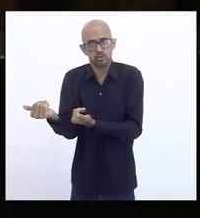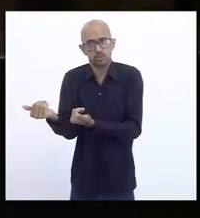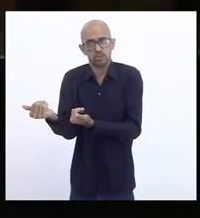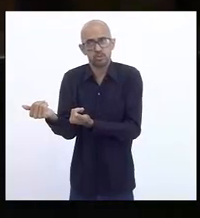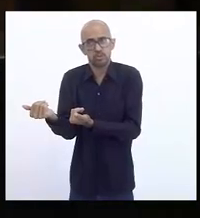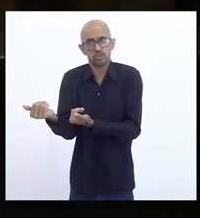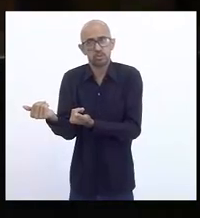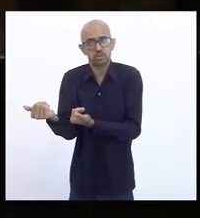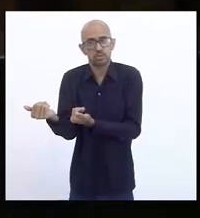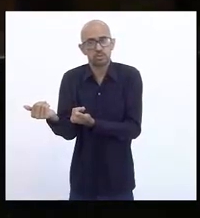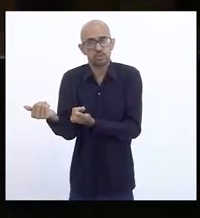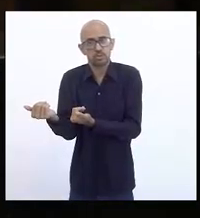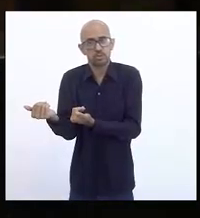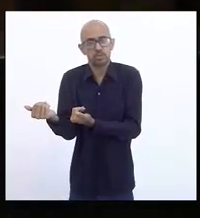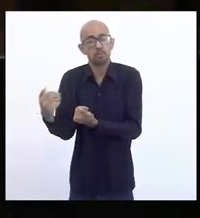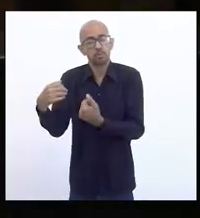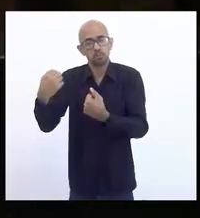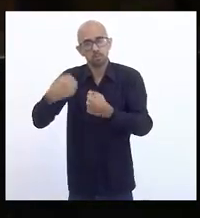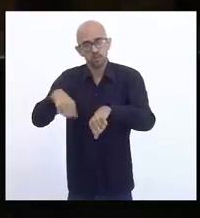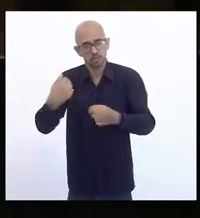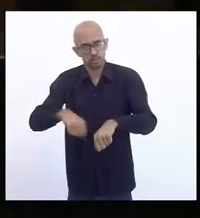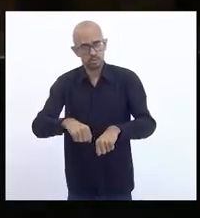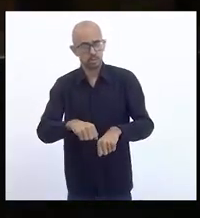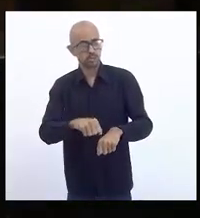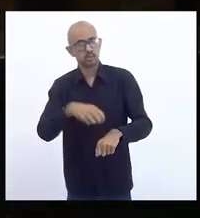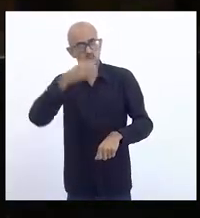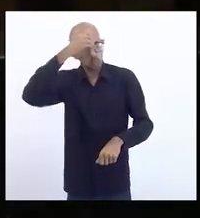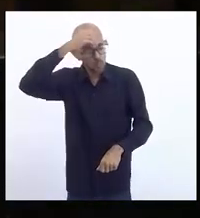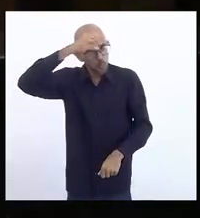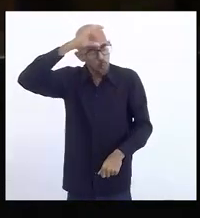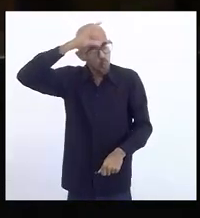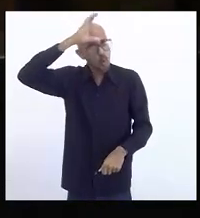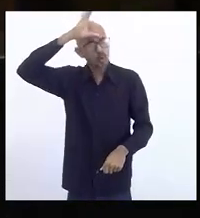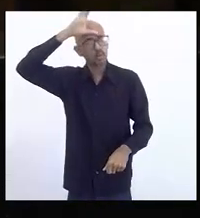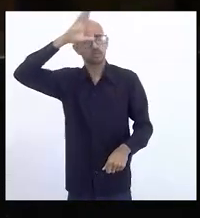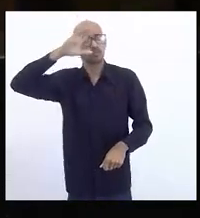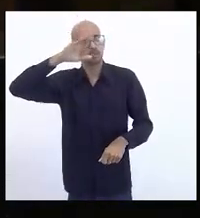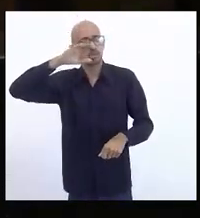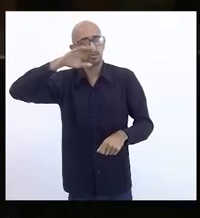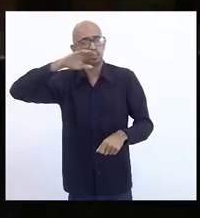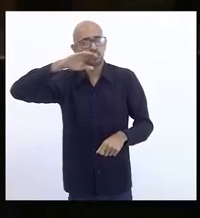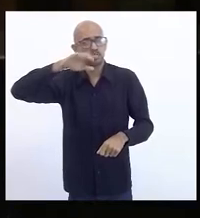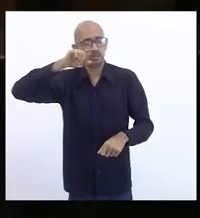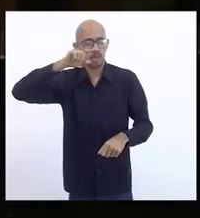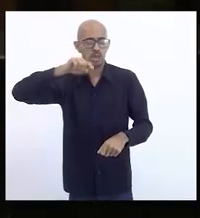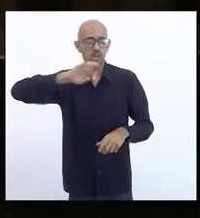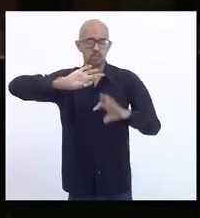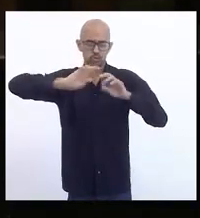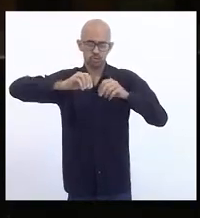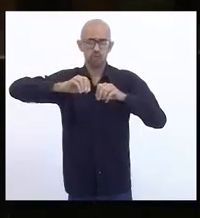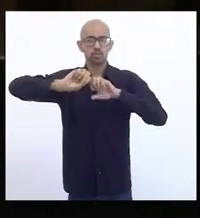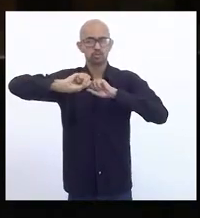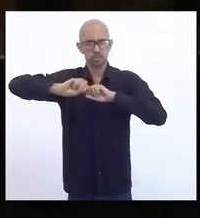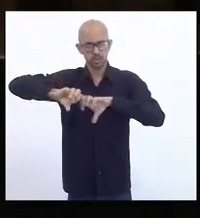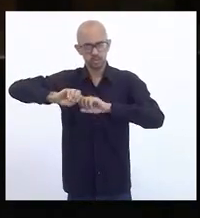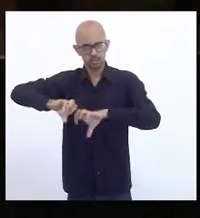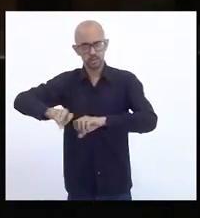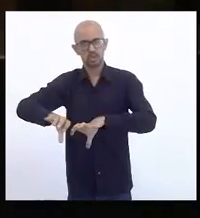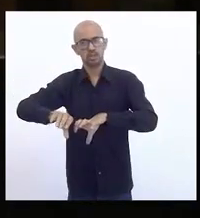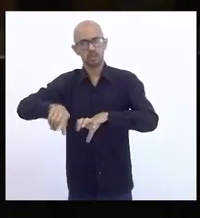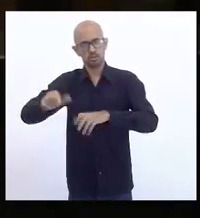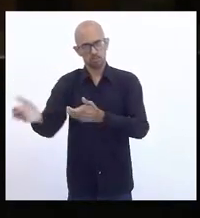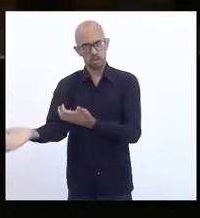toda uma juventude que precisa do conhecimento que é colocado exatamente para